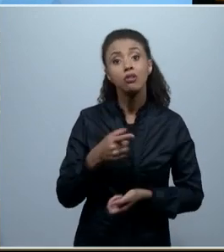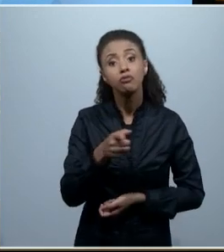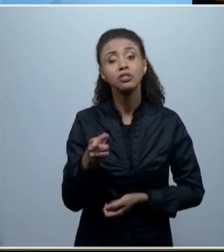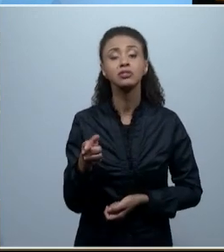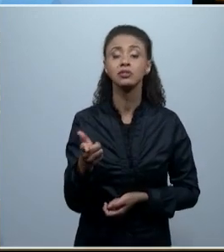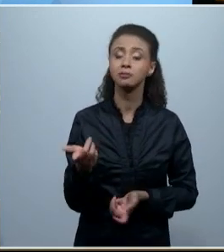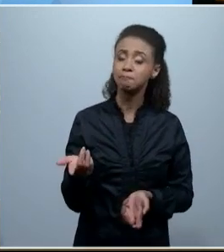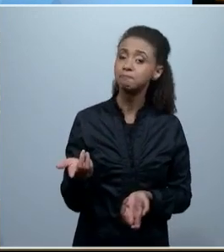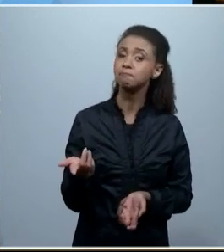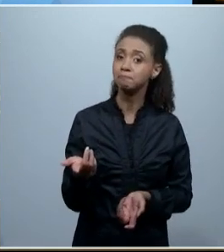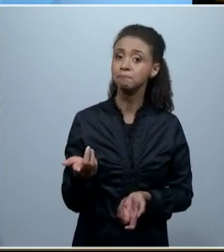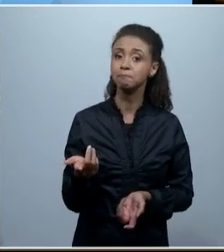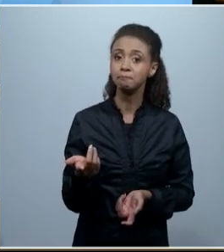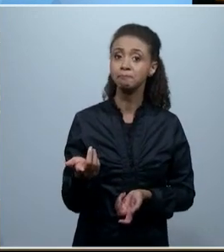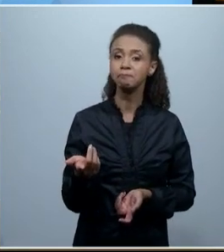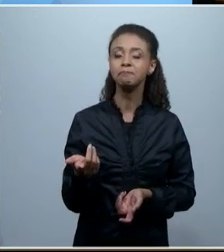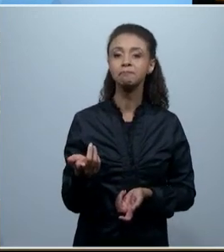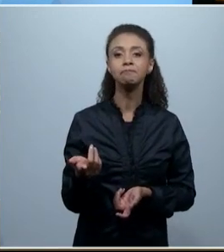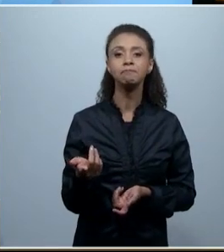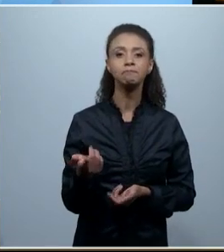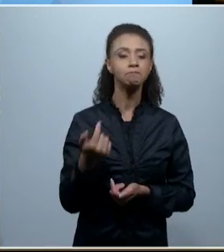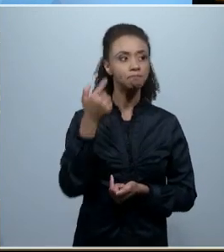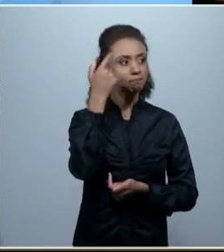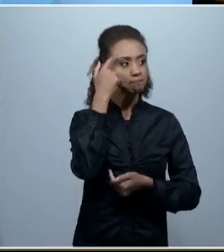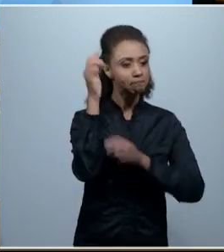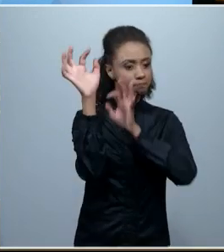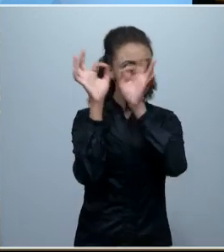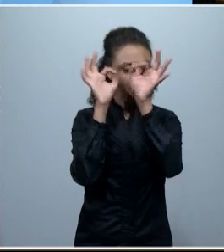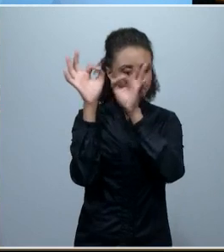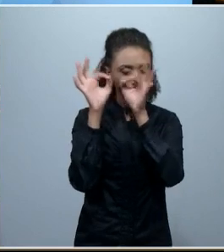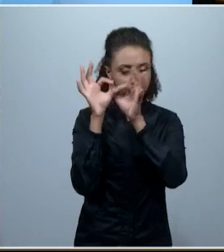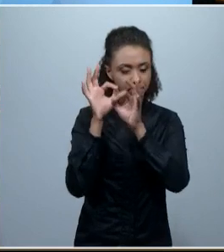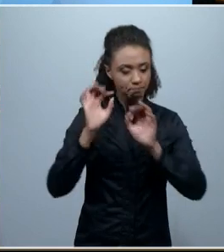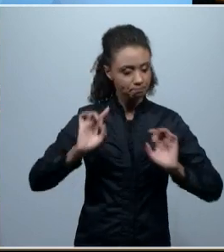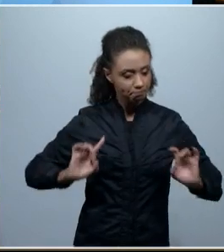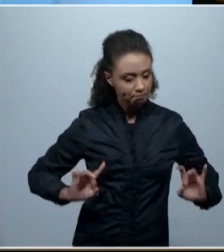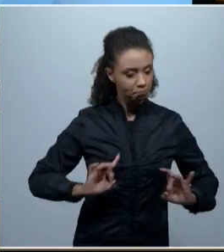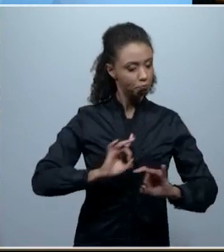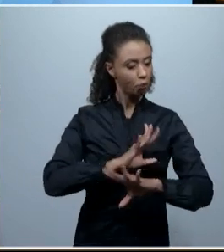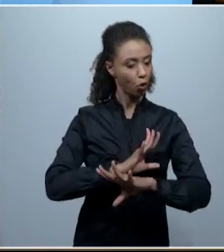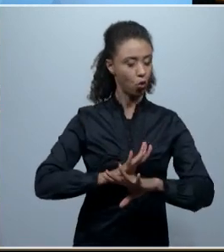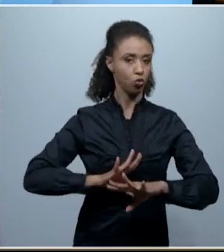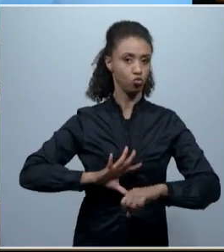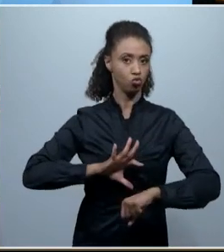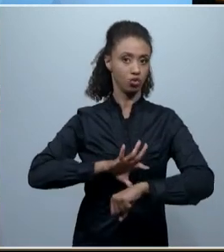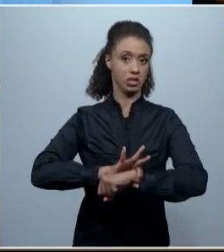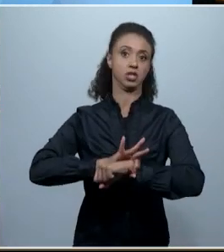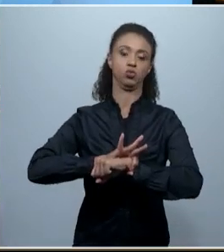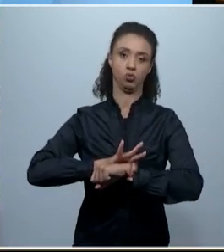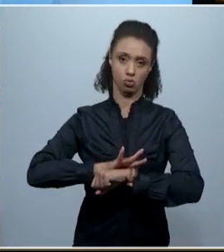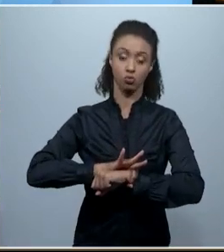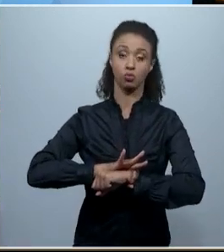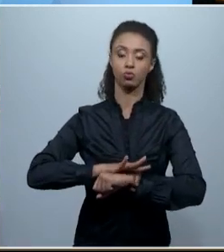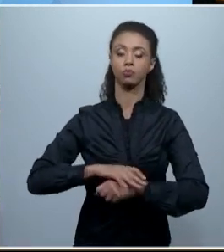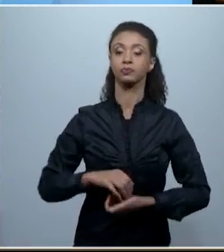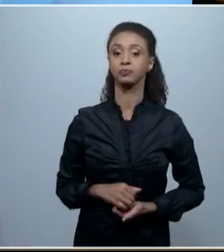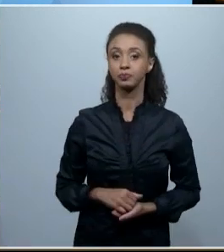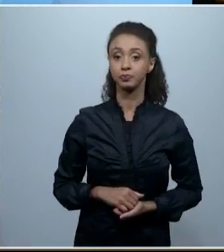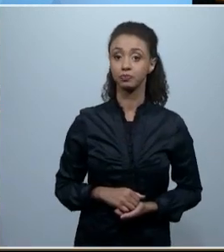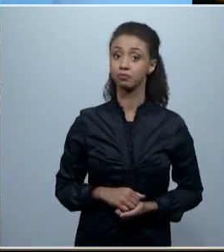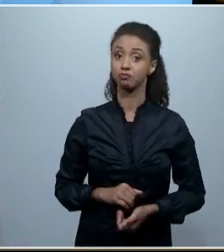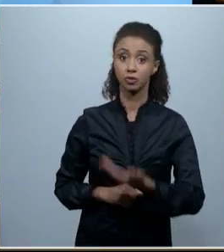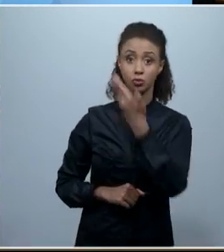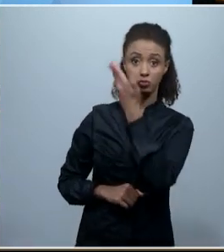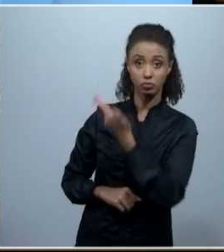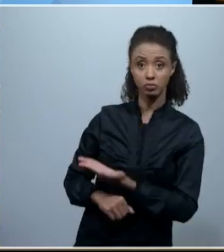a bem estruturado depois que este curso terminar se tá eu espero que estes são os conceitos